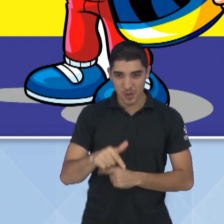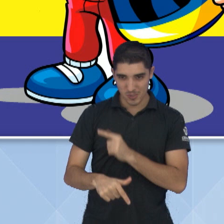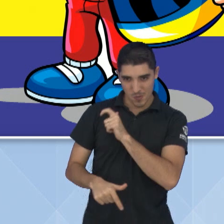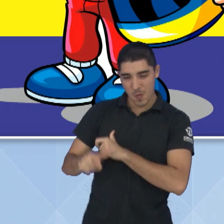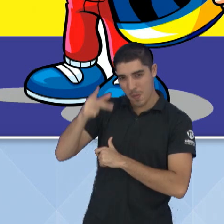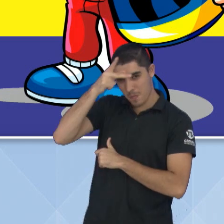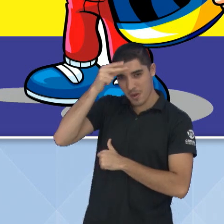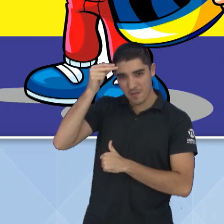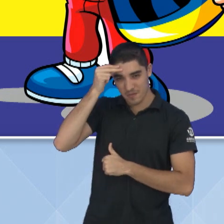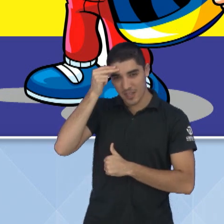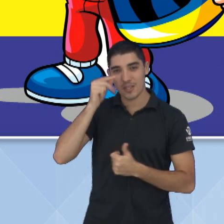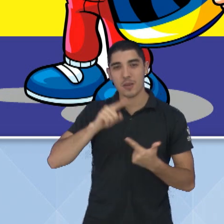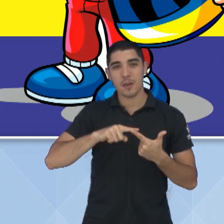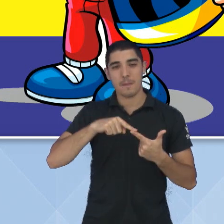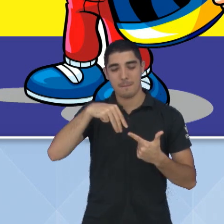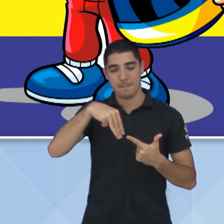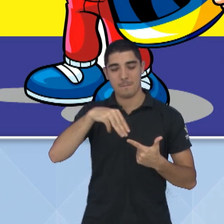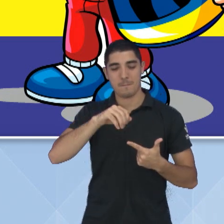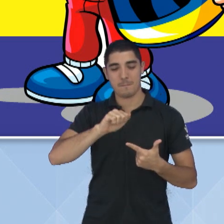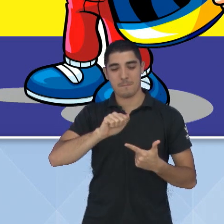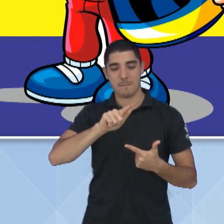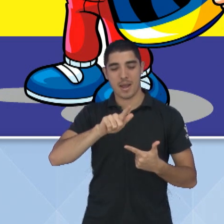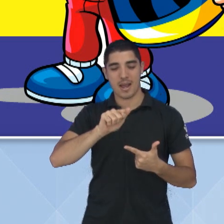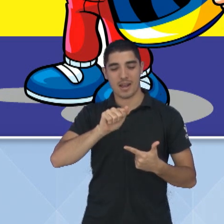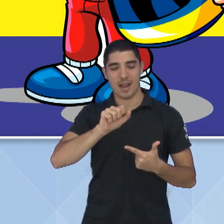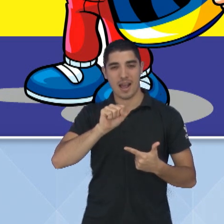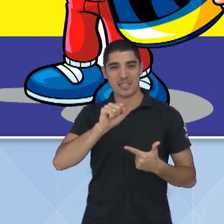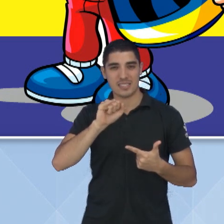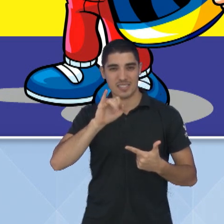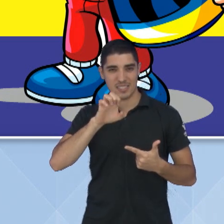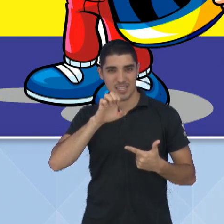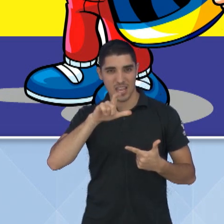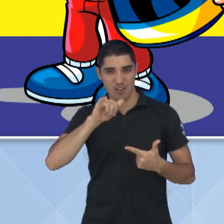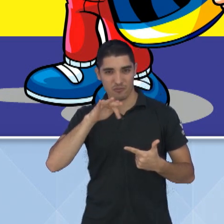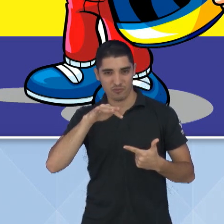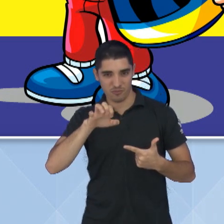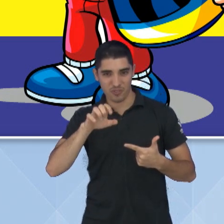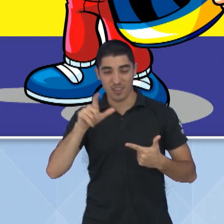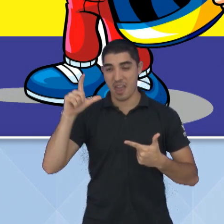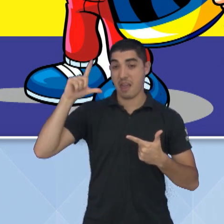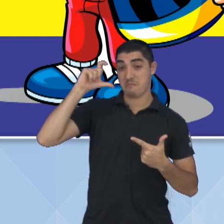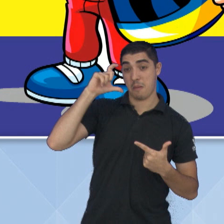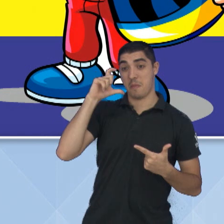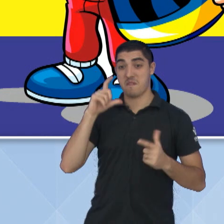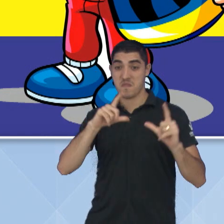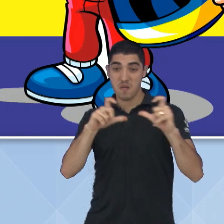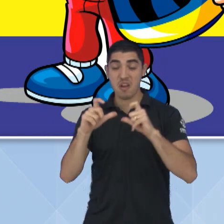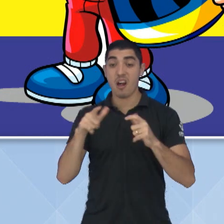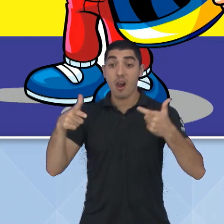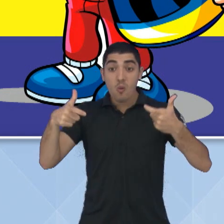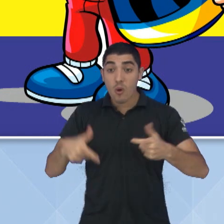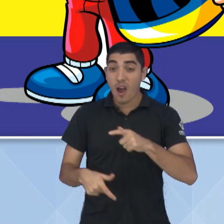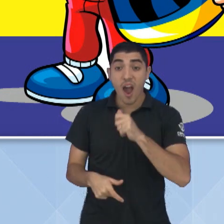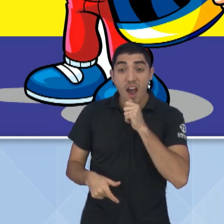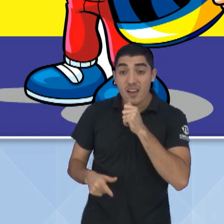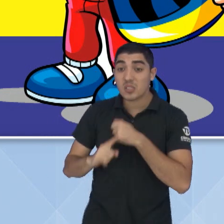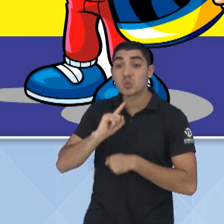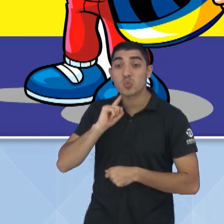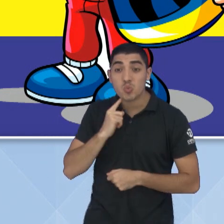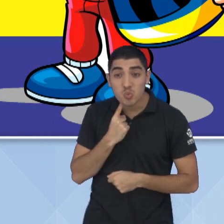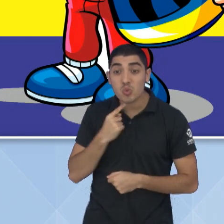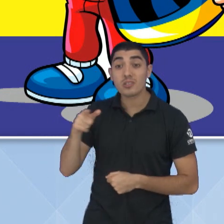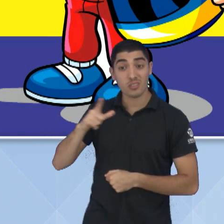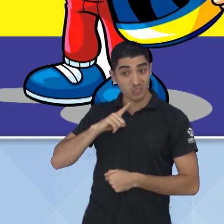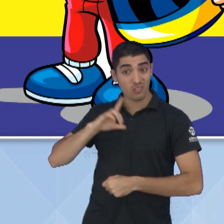secretária Self, Maga Self, não fizeram nada. Até agora, aquele lugar está sujo e criadouro de